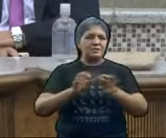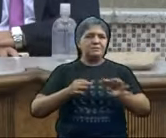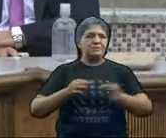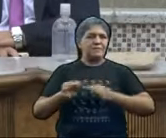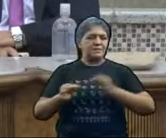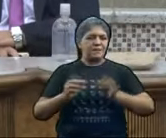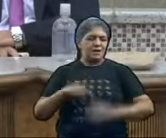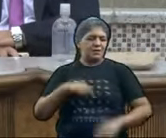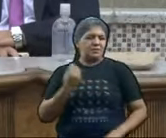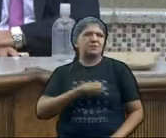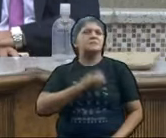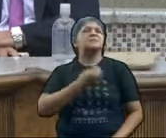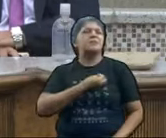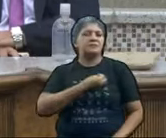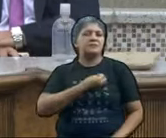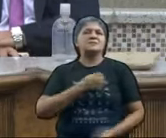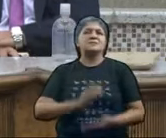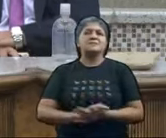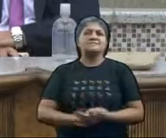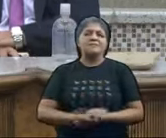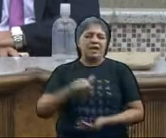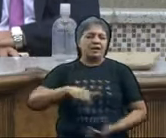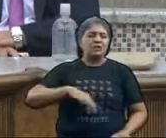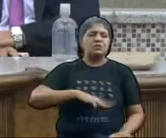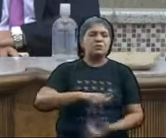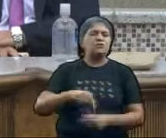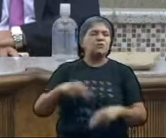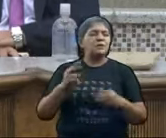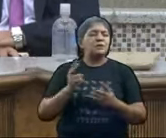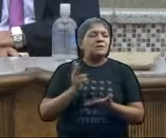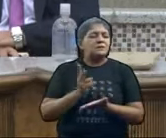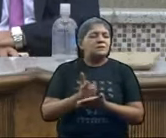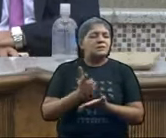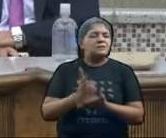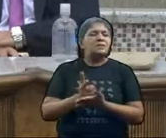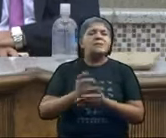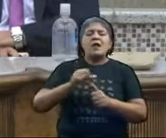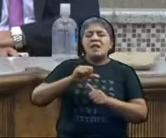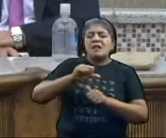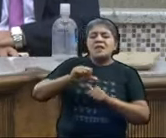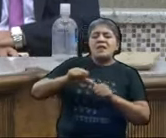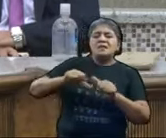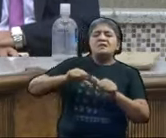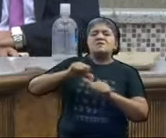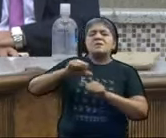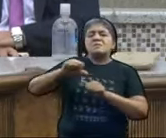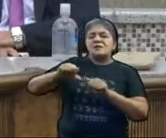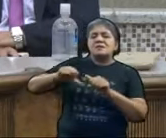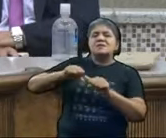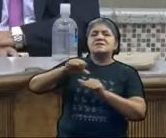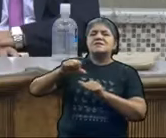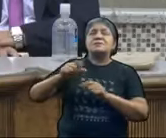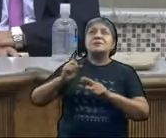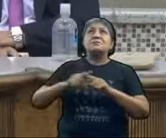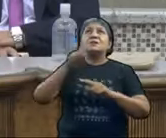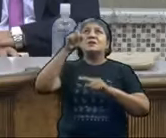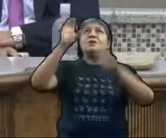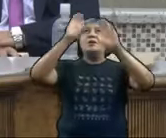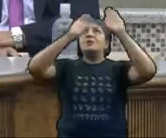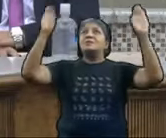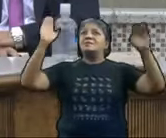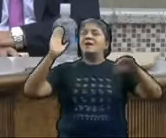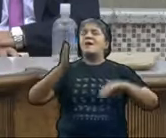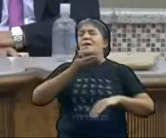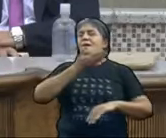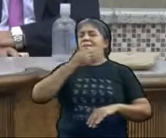nesta vida, neste mundo, glória a Deus. Por que que os céus é melhor, irmãos? Por que os céus é melhor?